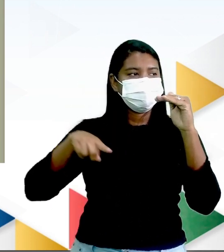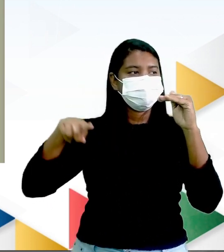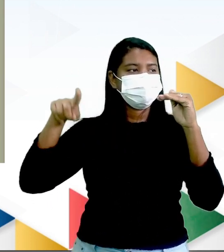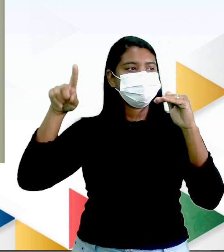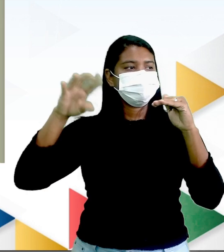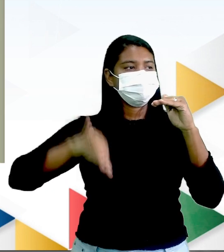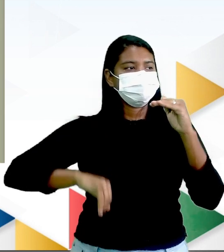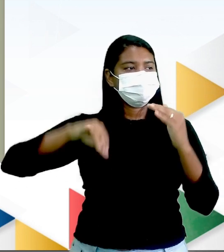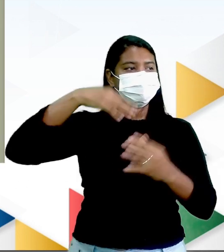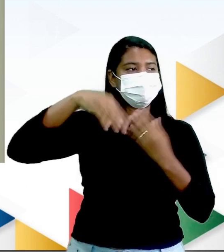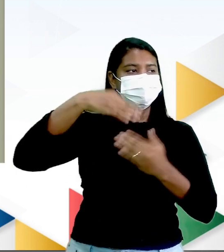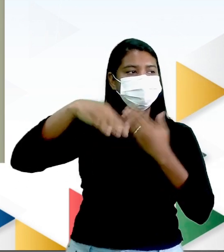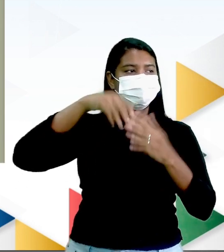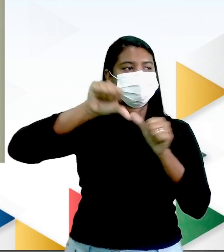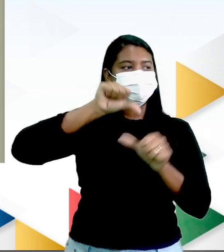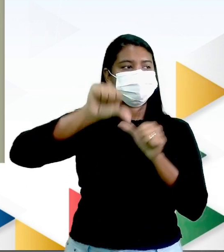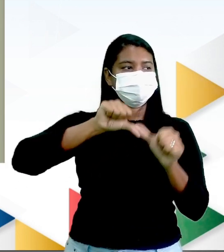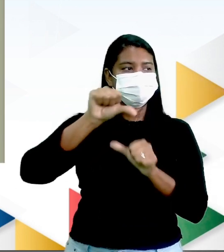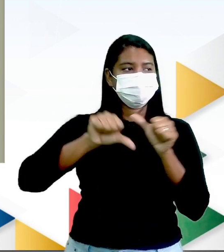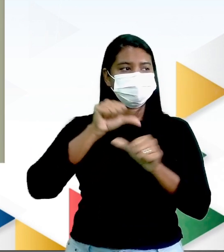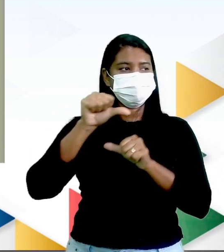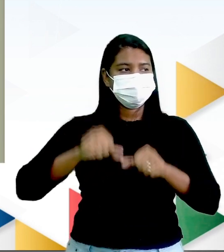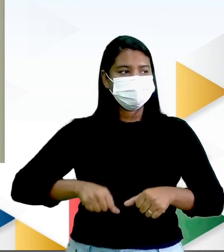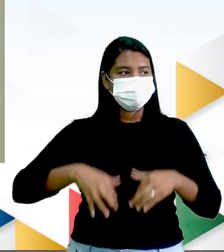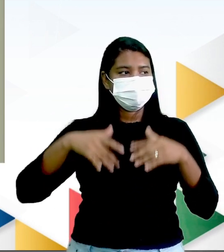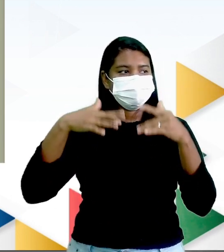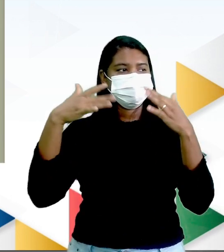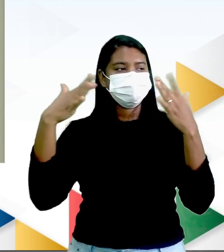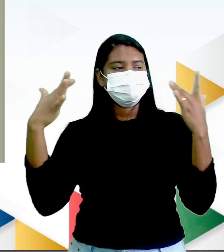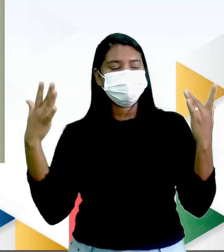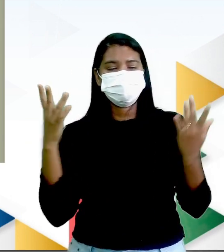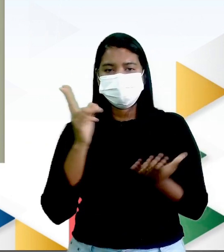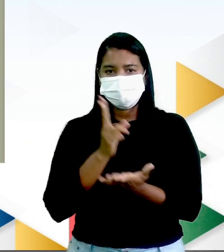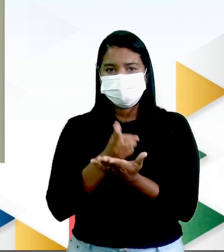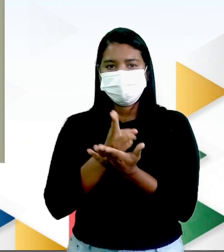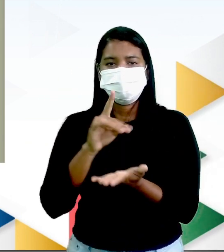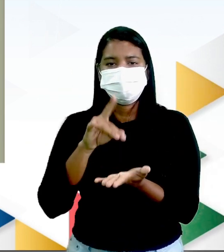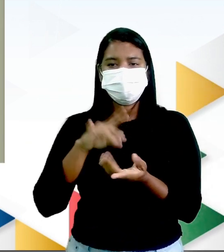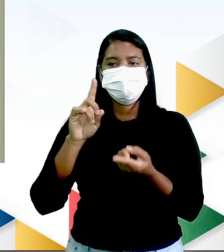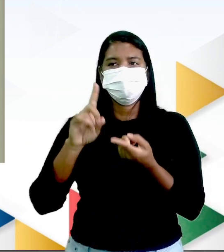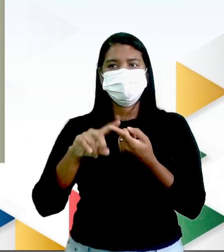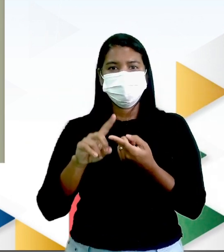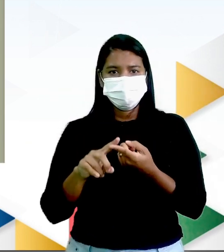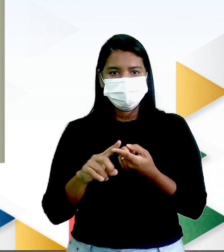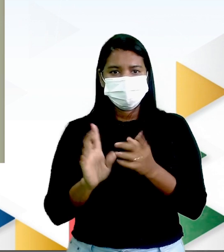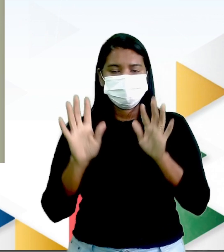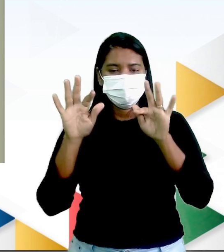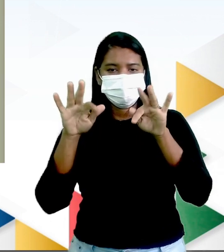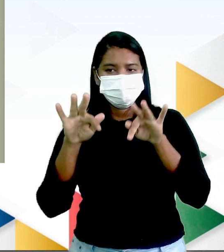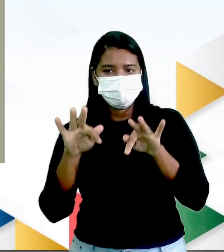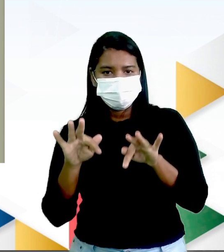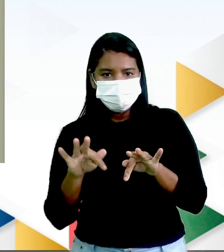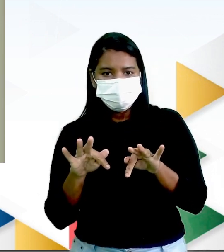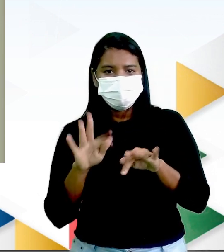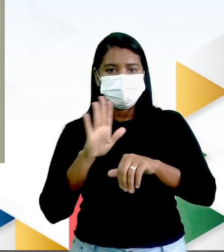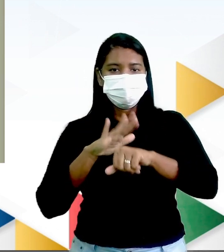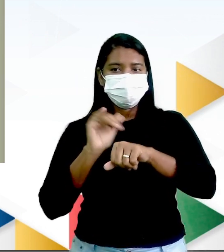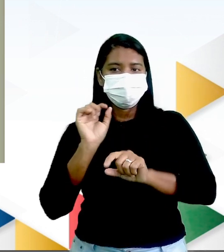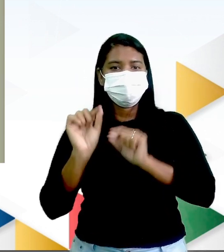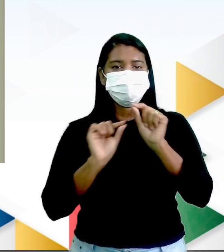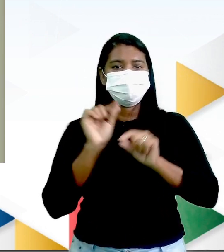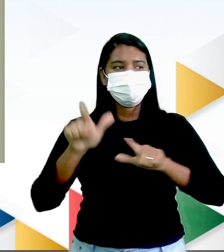chamada ebulição. Transforma-se em vapor e, consequentemente, isso vai dar como produto final aquilo que a gente chama